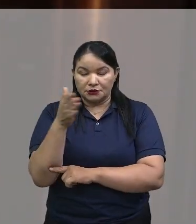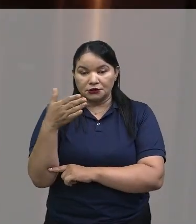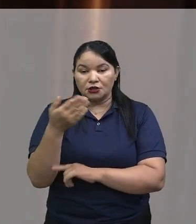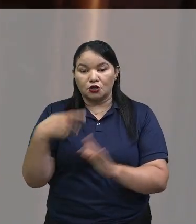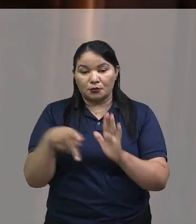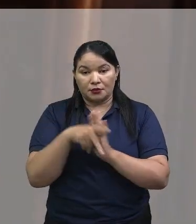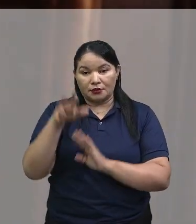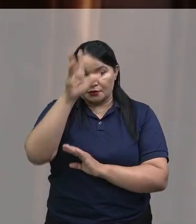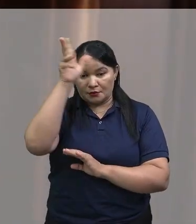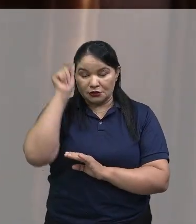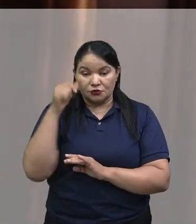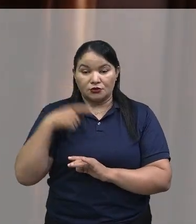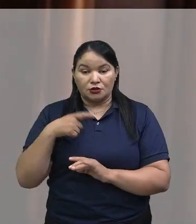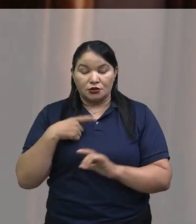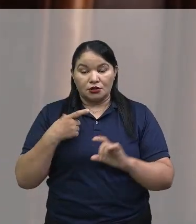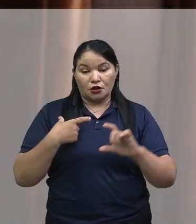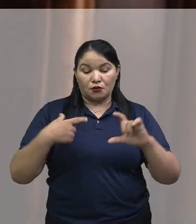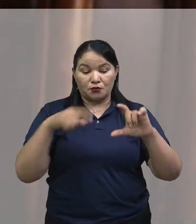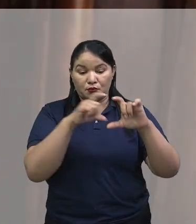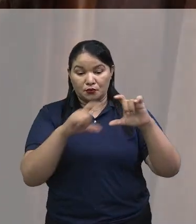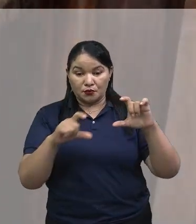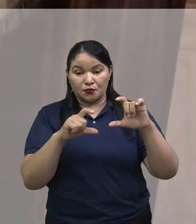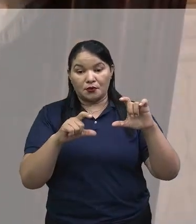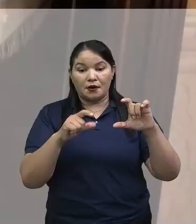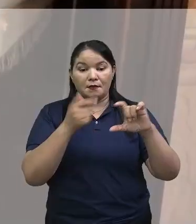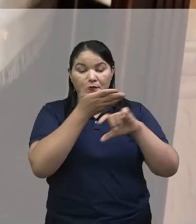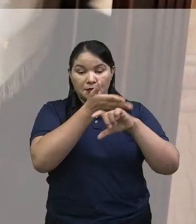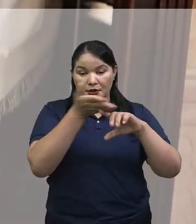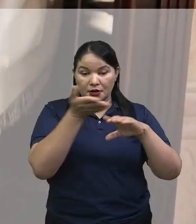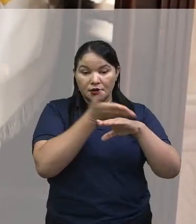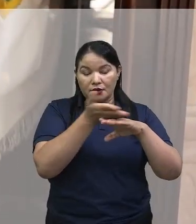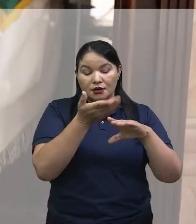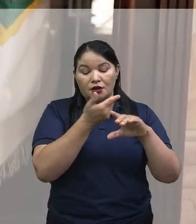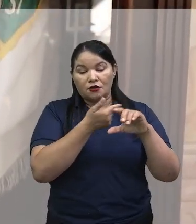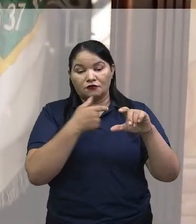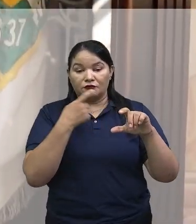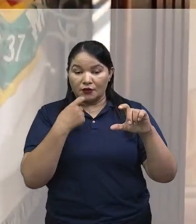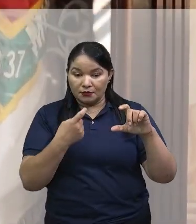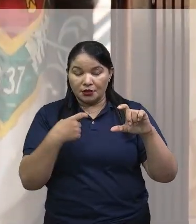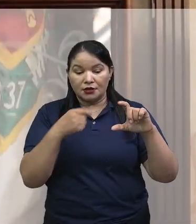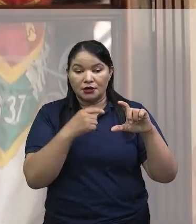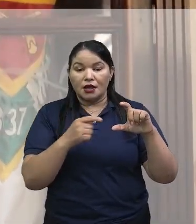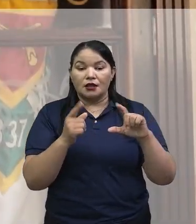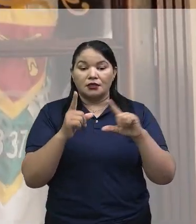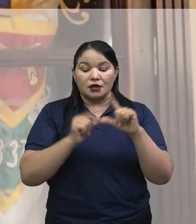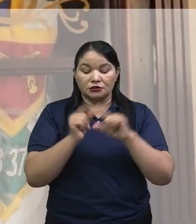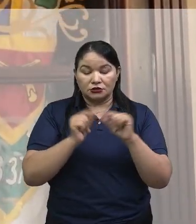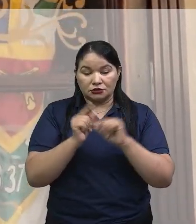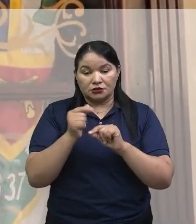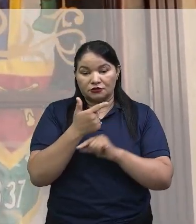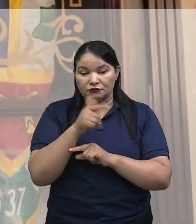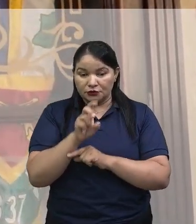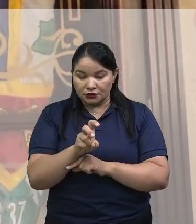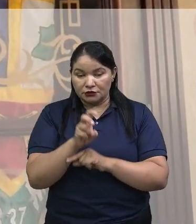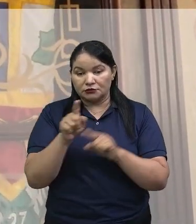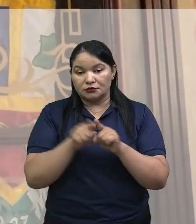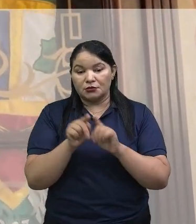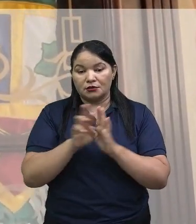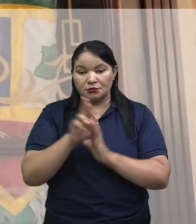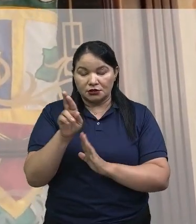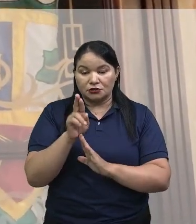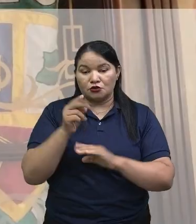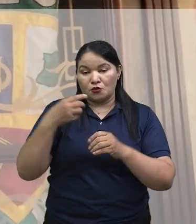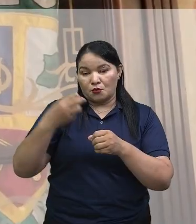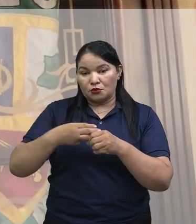aquela listra vermelha entre as brancas e as 25 estrelas que representam ali os municípios